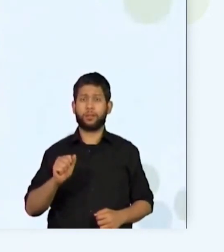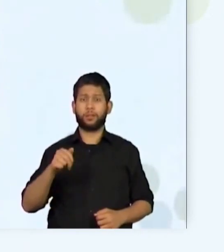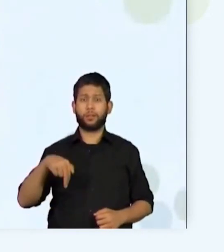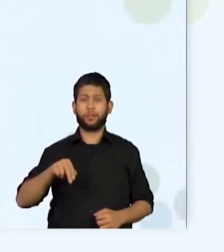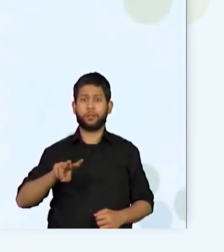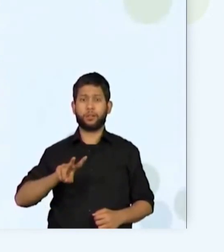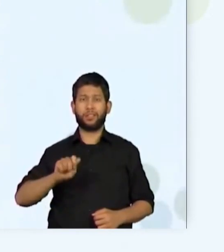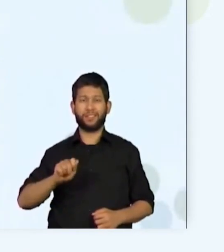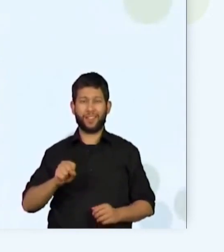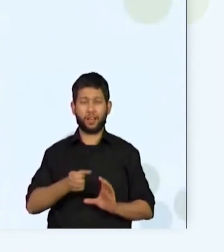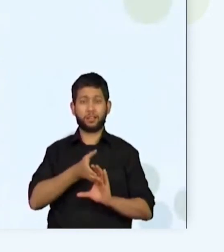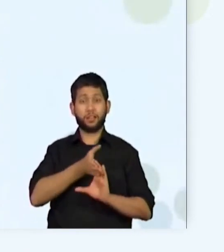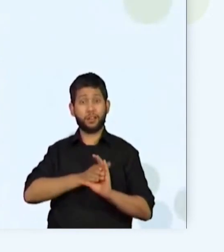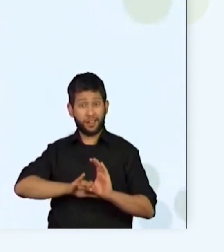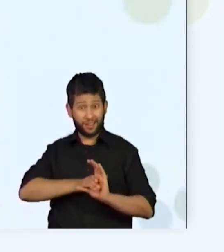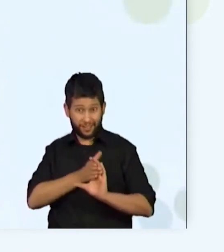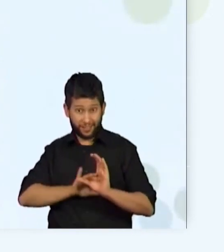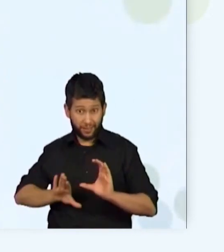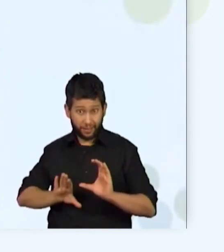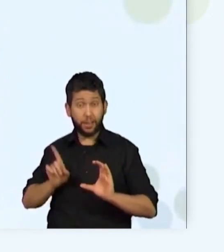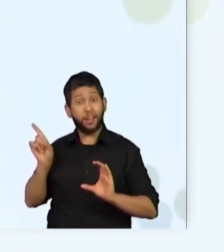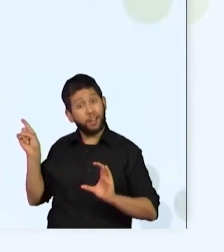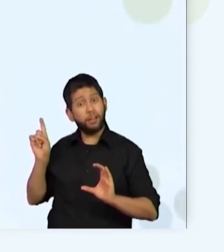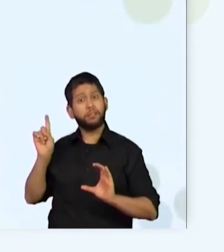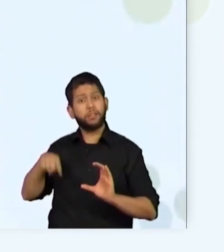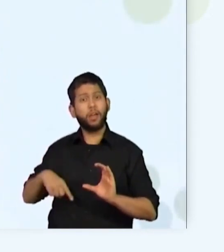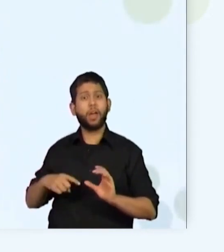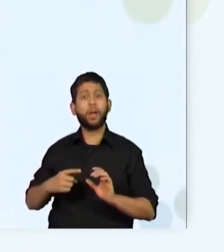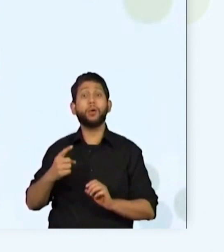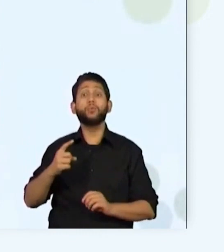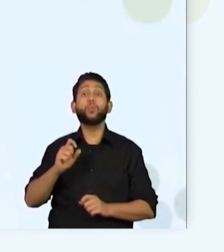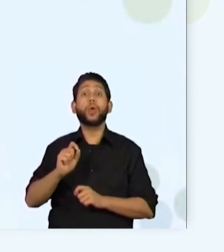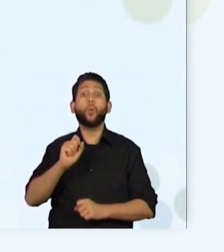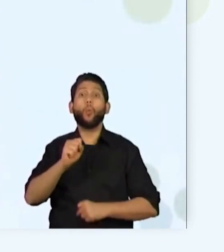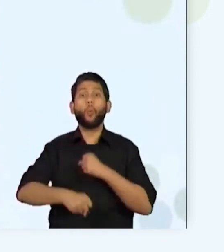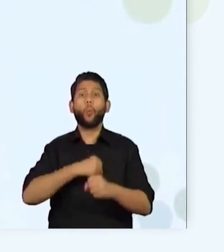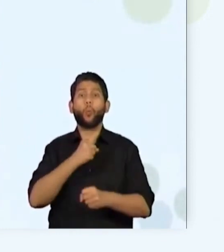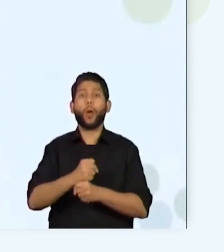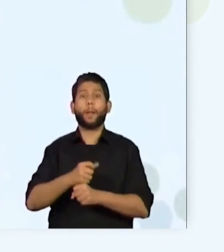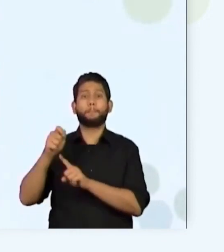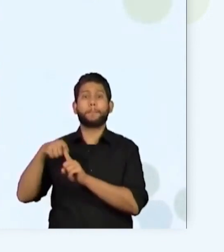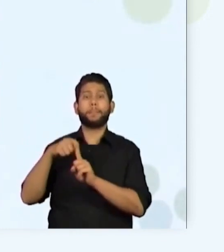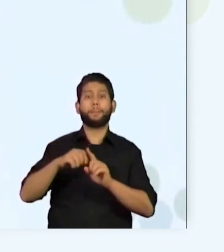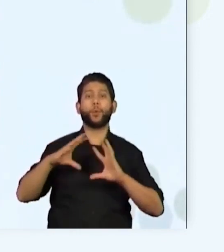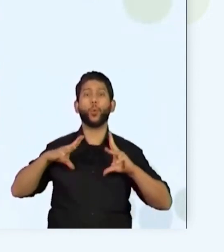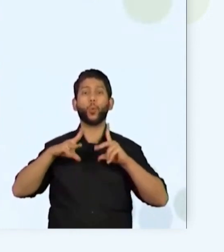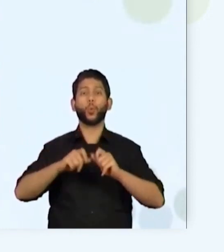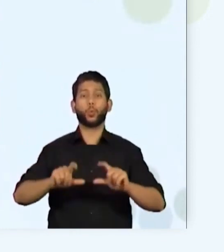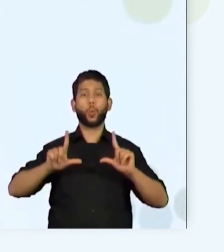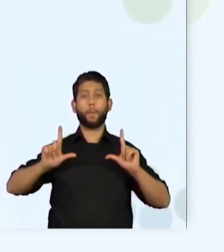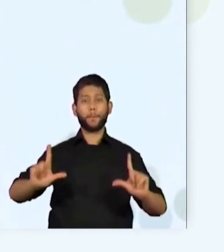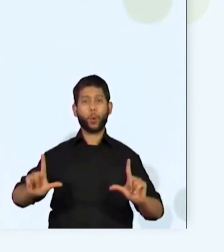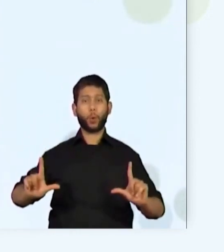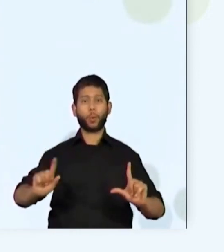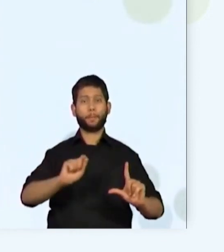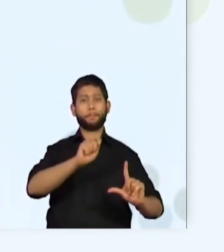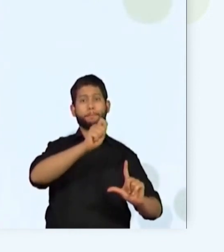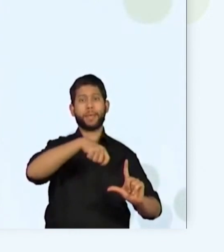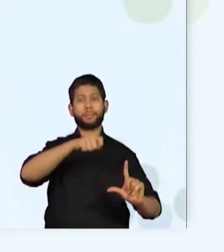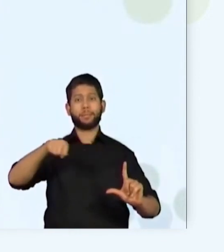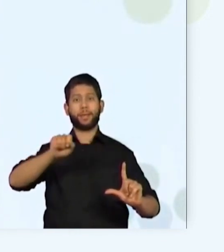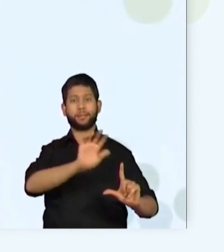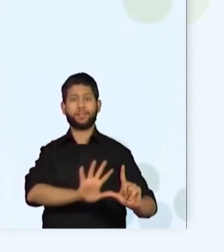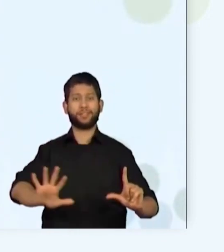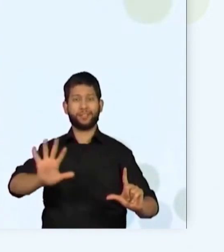de calendário do ano inteiro, tá? Então a mesma coisa, você vai colocar a imagem da pessoa, você pode colocar a frase da pessoa e aqui